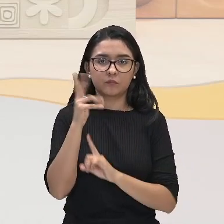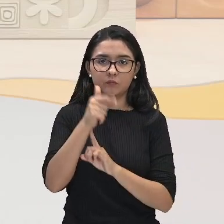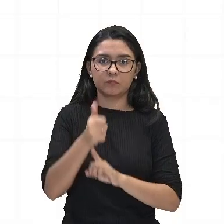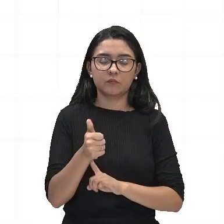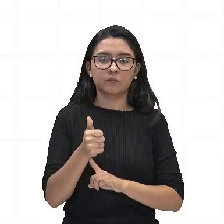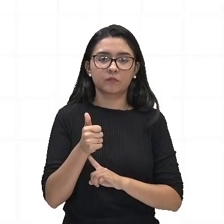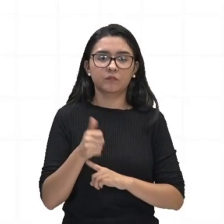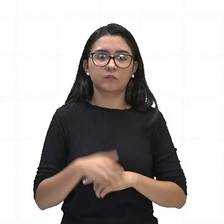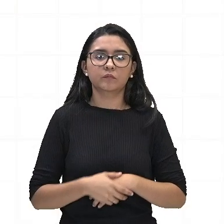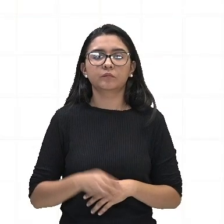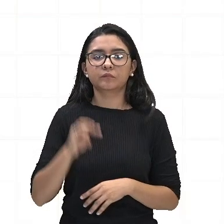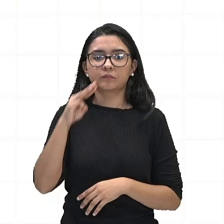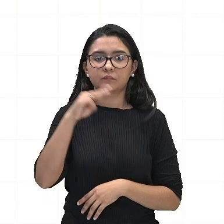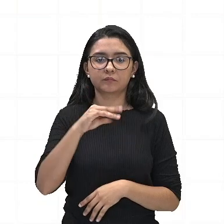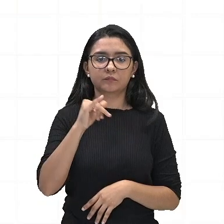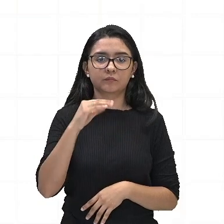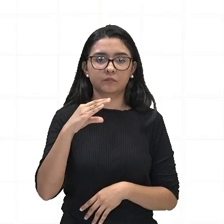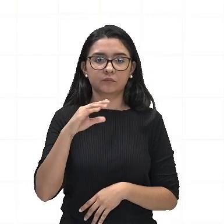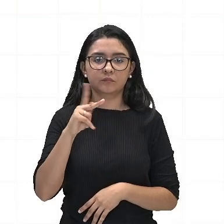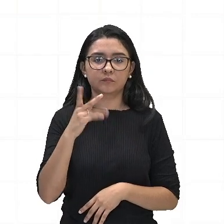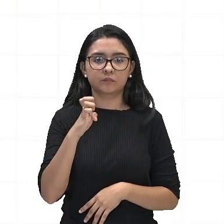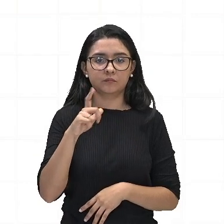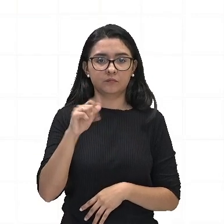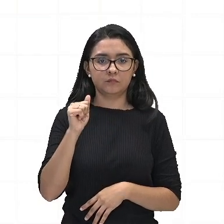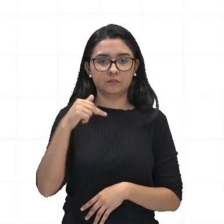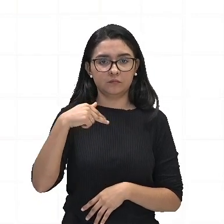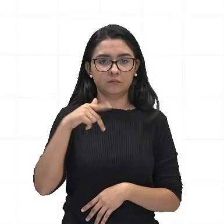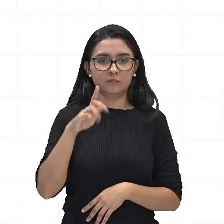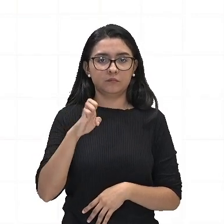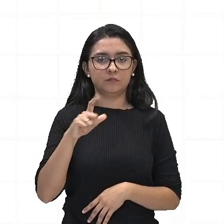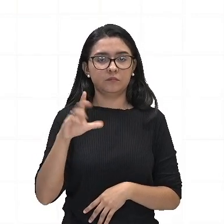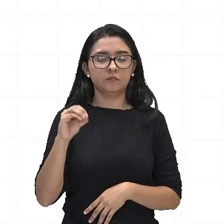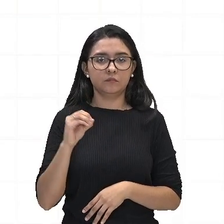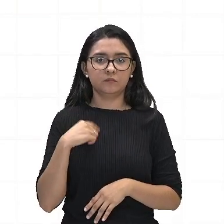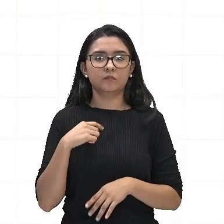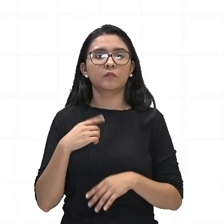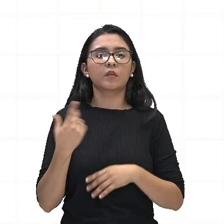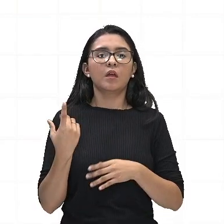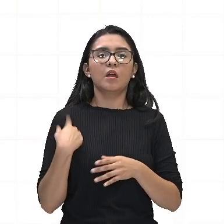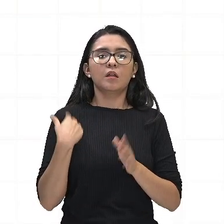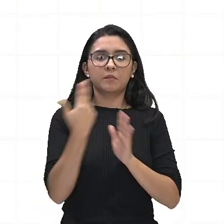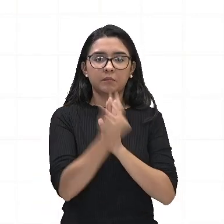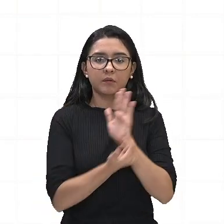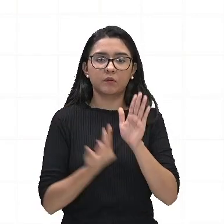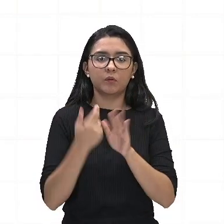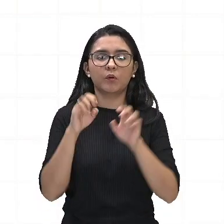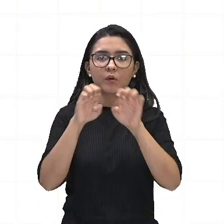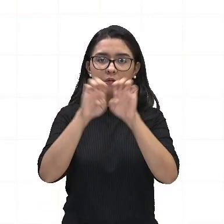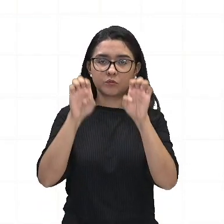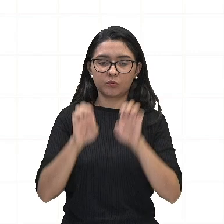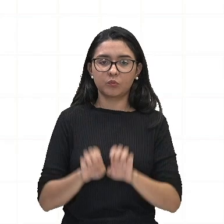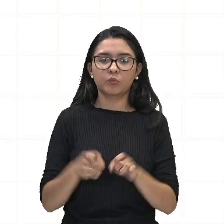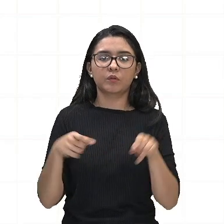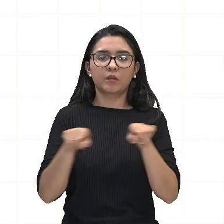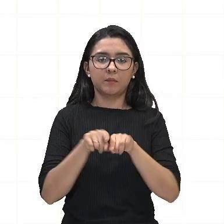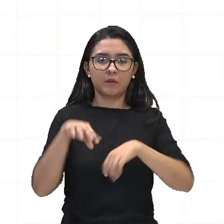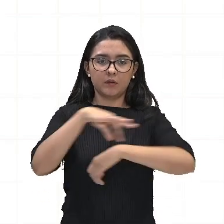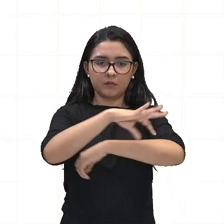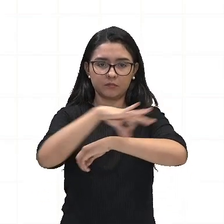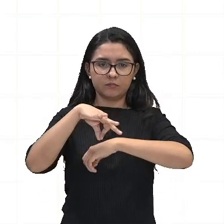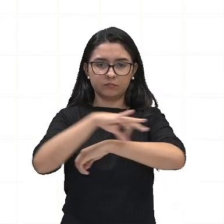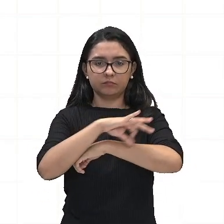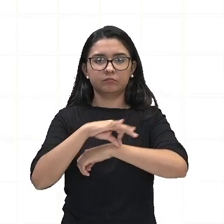renascentista é Michelangelo. Michelangelo, pintor, escultor e arquiteto, é um dos